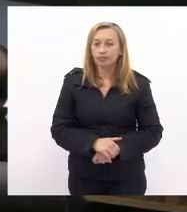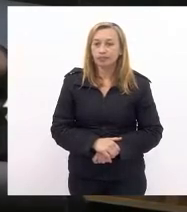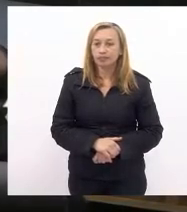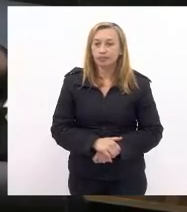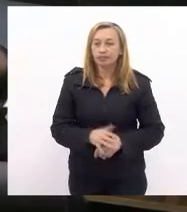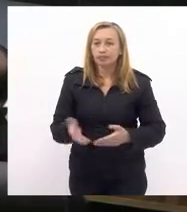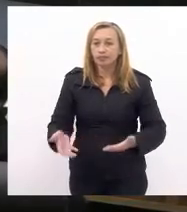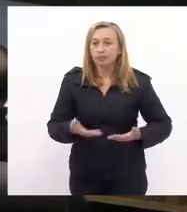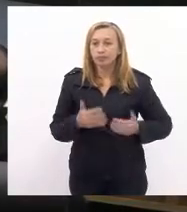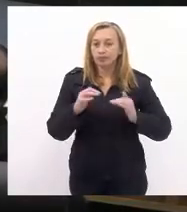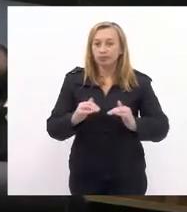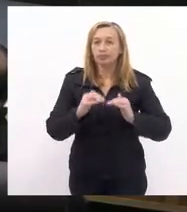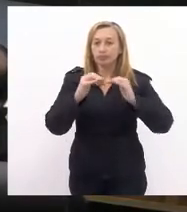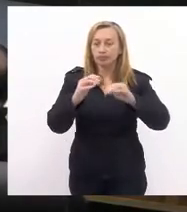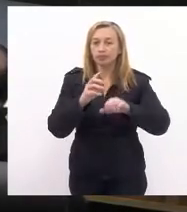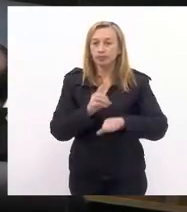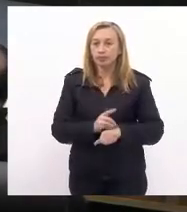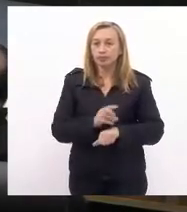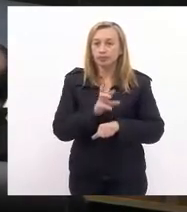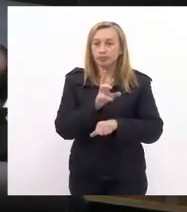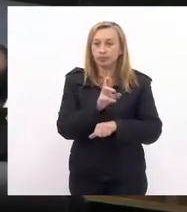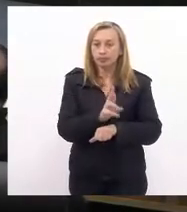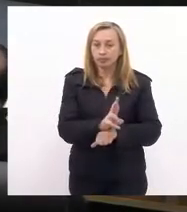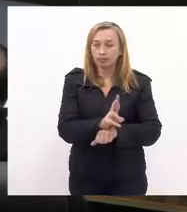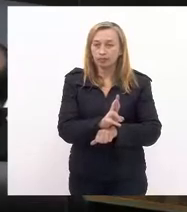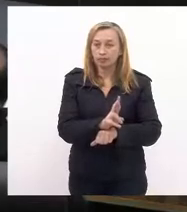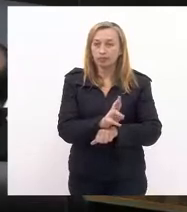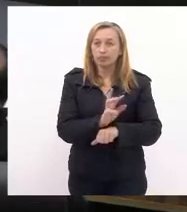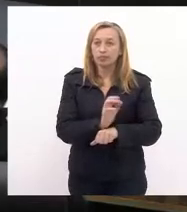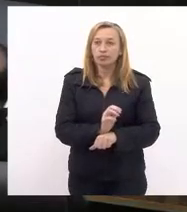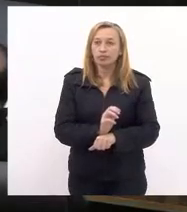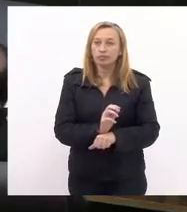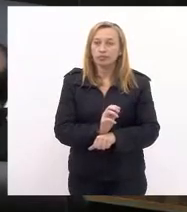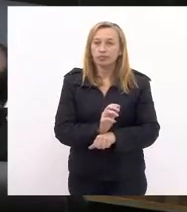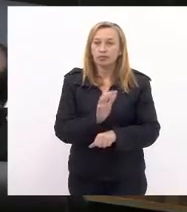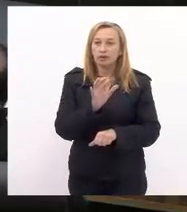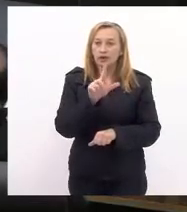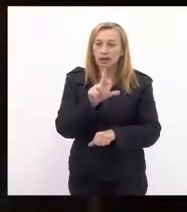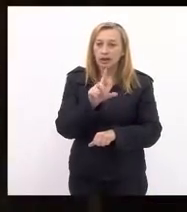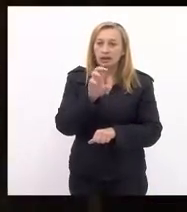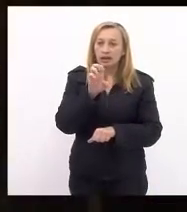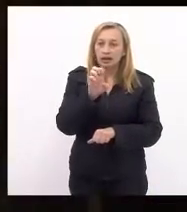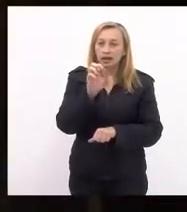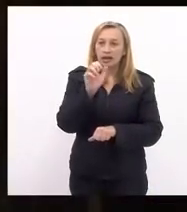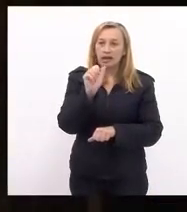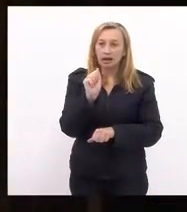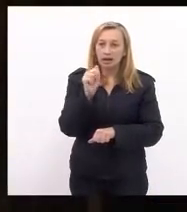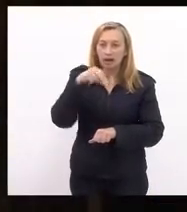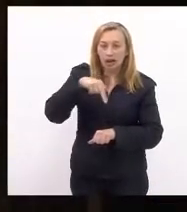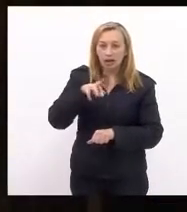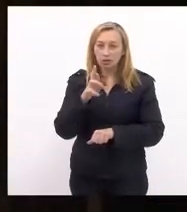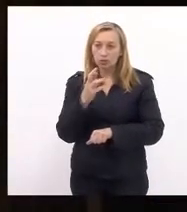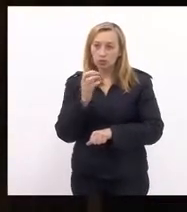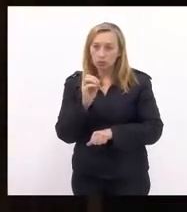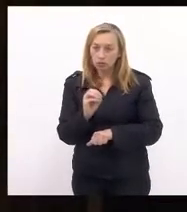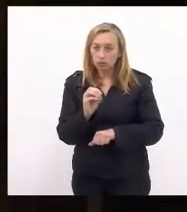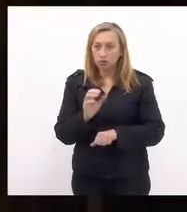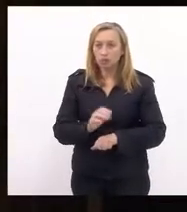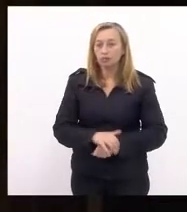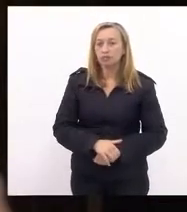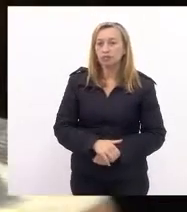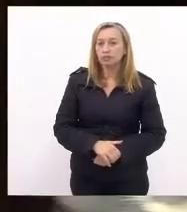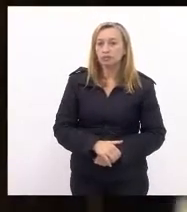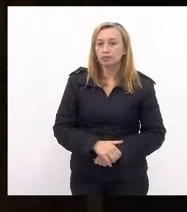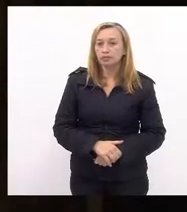Tenho a honra de chamar o excelentíssimo doutor Leandro Soares da Silva.